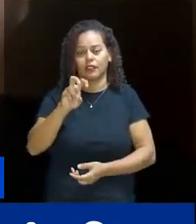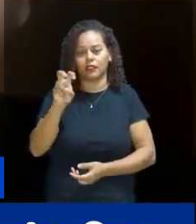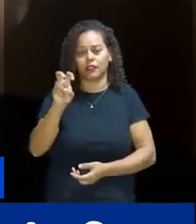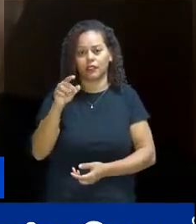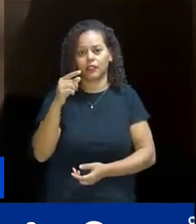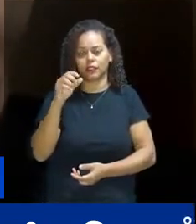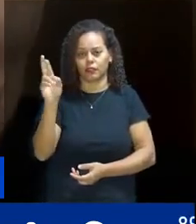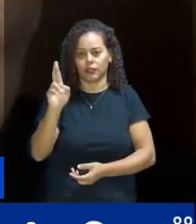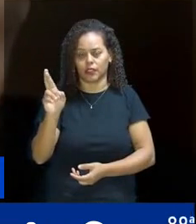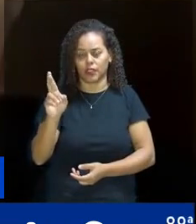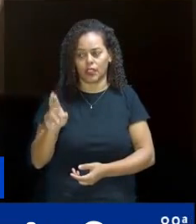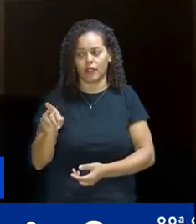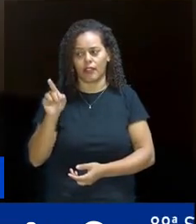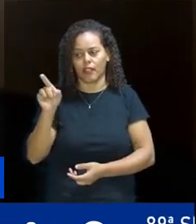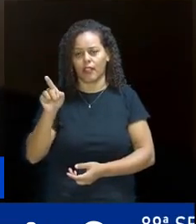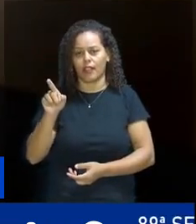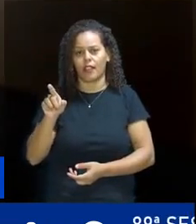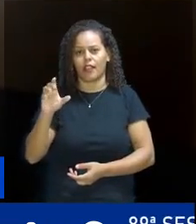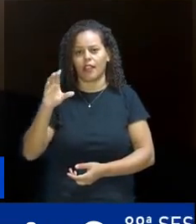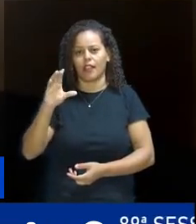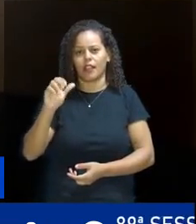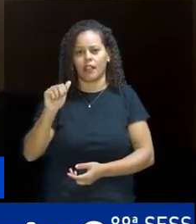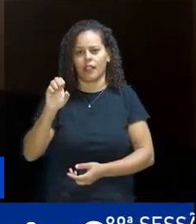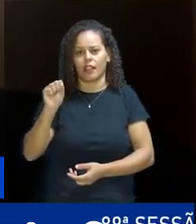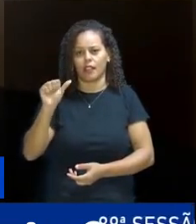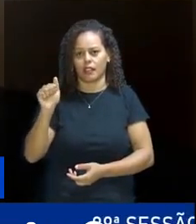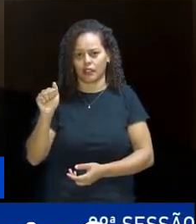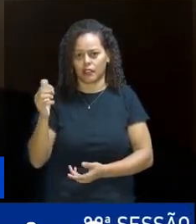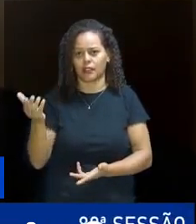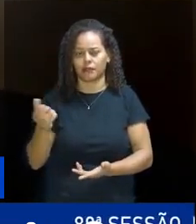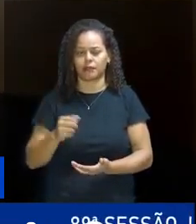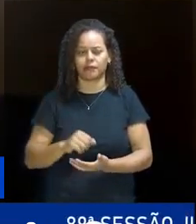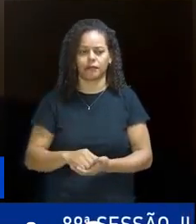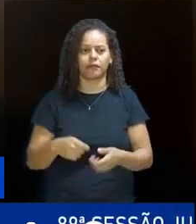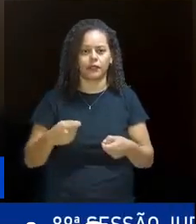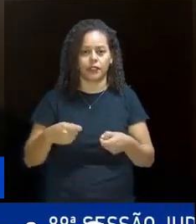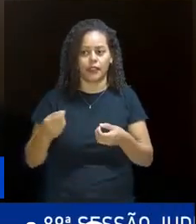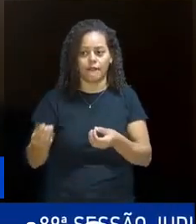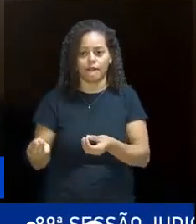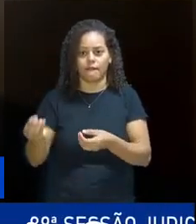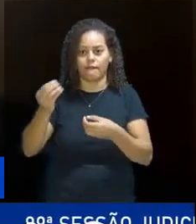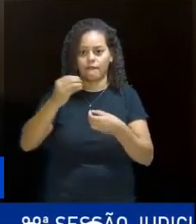R$ 39,55 perante a Caesa. Por conseguinte, deve o prestador devolver a quantia